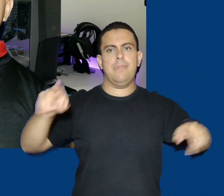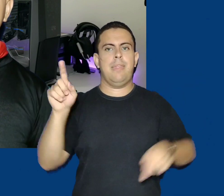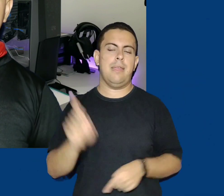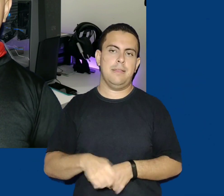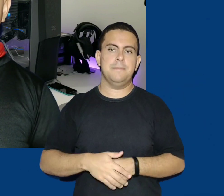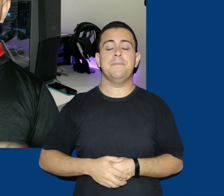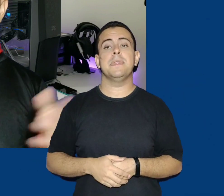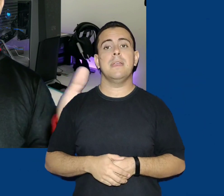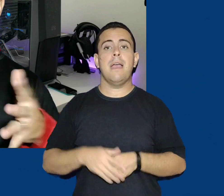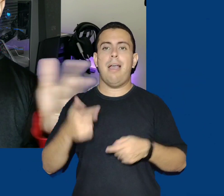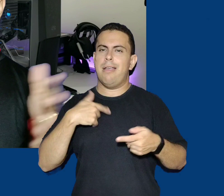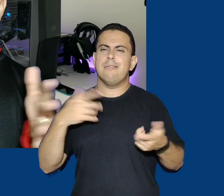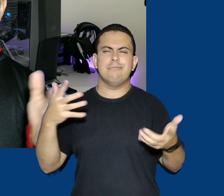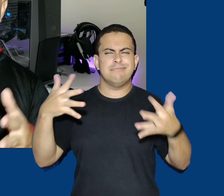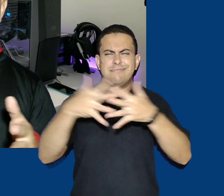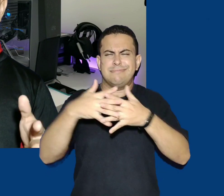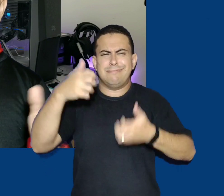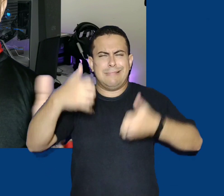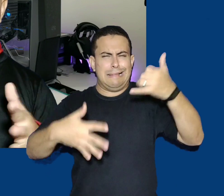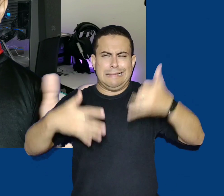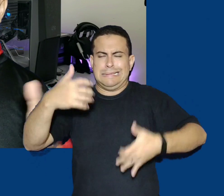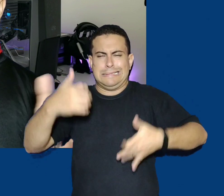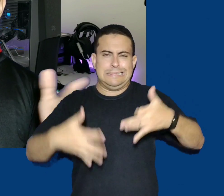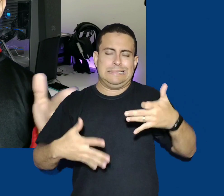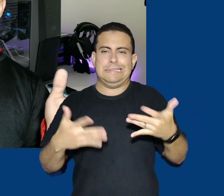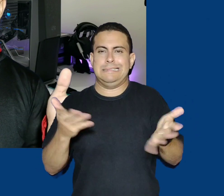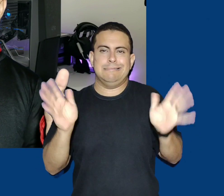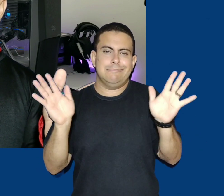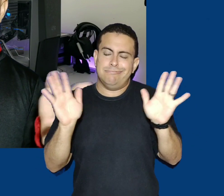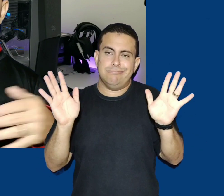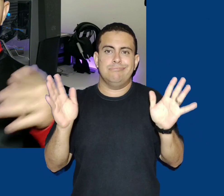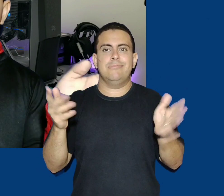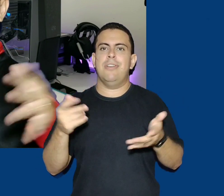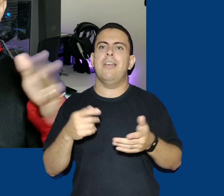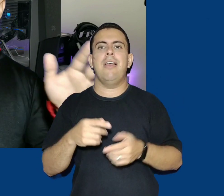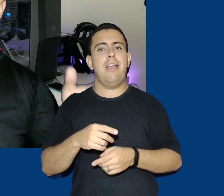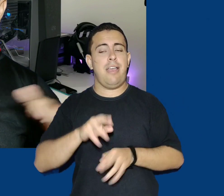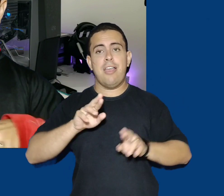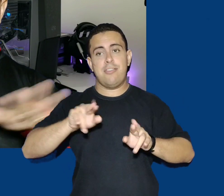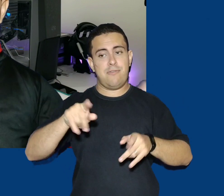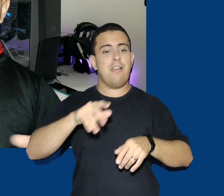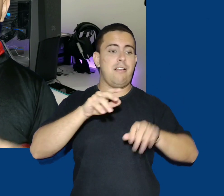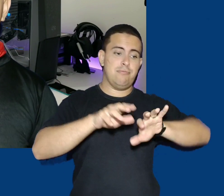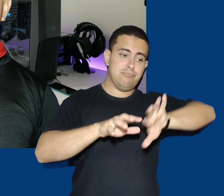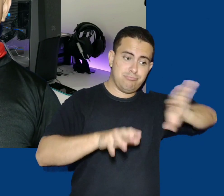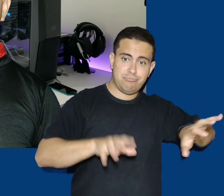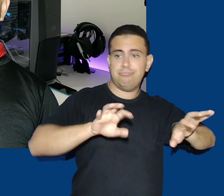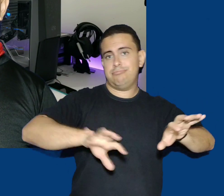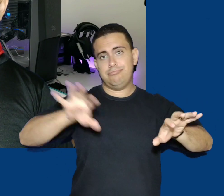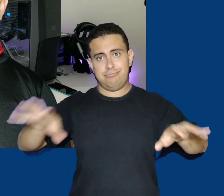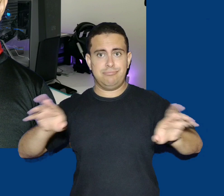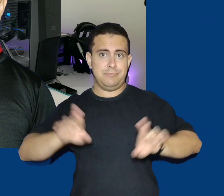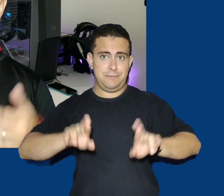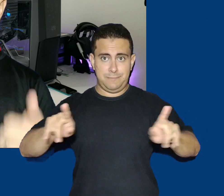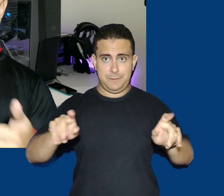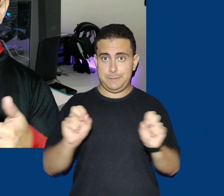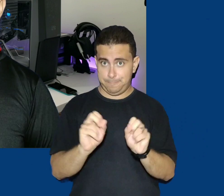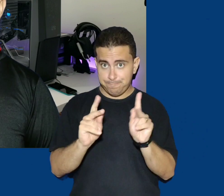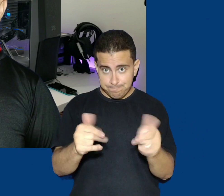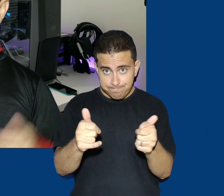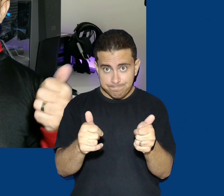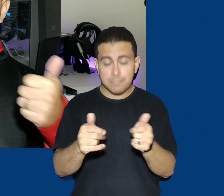coisas distintas e eu dei uma confundida lá falando que um controlava o outro, mas um não tem nada a ver com o outro, tá